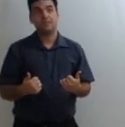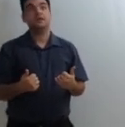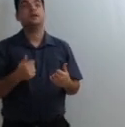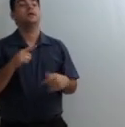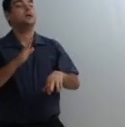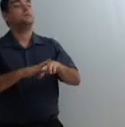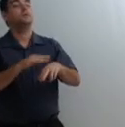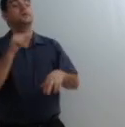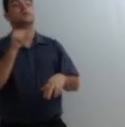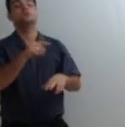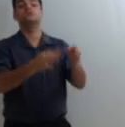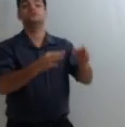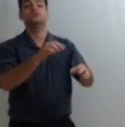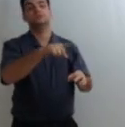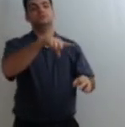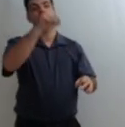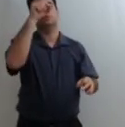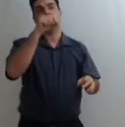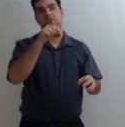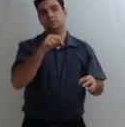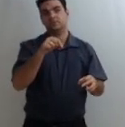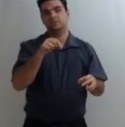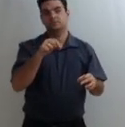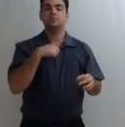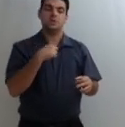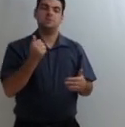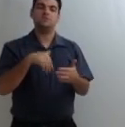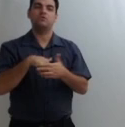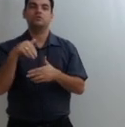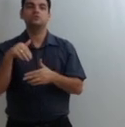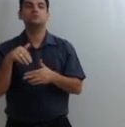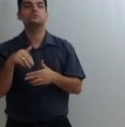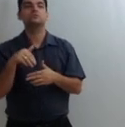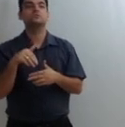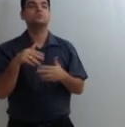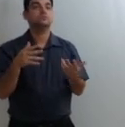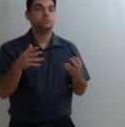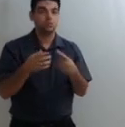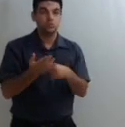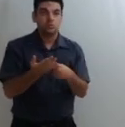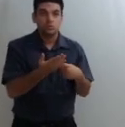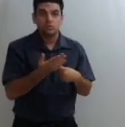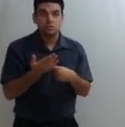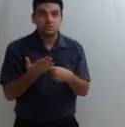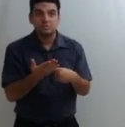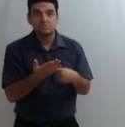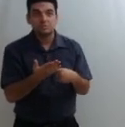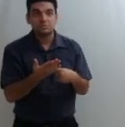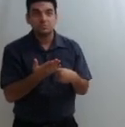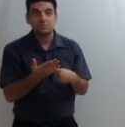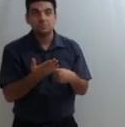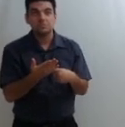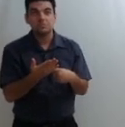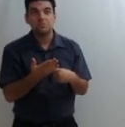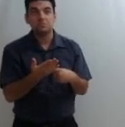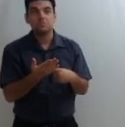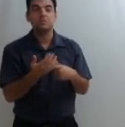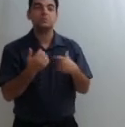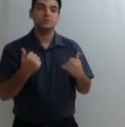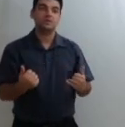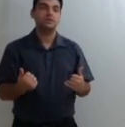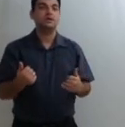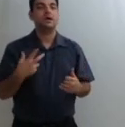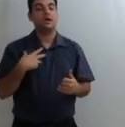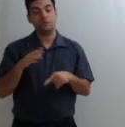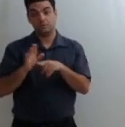primeiro grau. É como eu voto, não há manifestação contrária dos pares. Pergunto se o doutor Sergei persiste